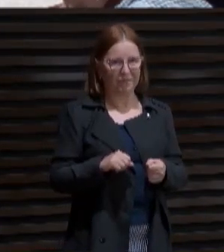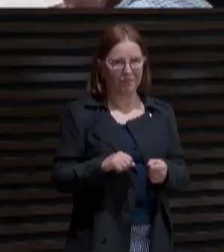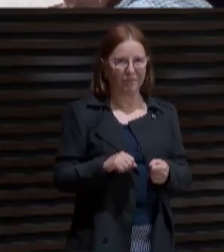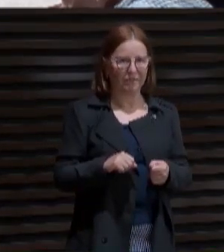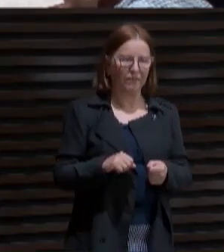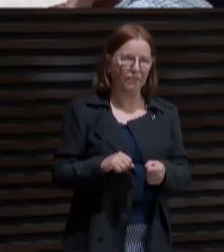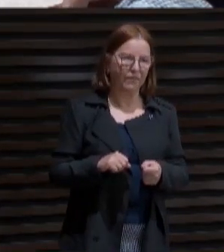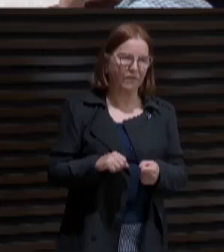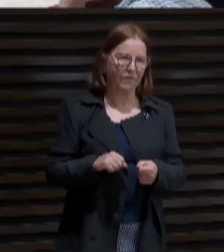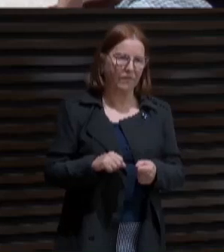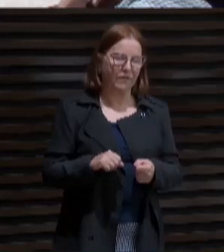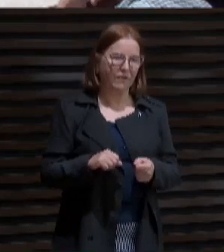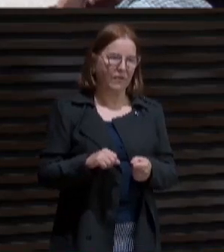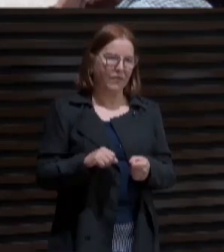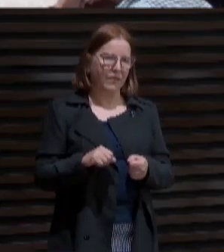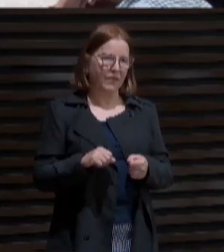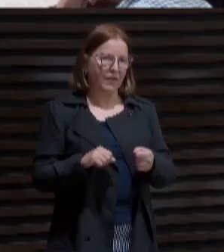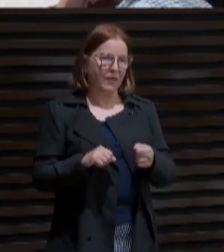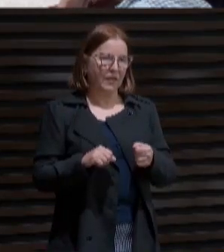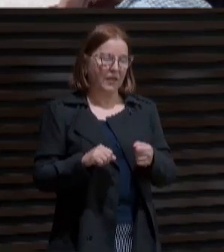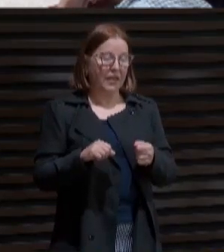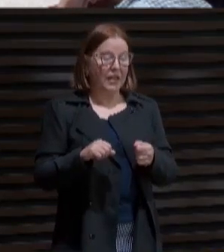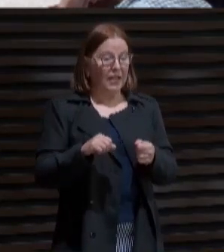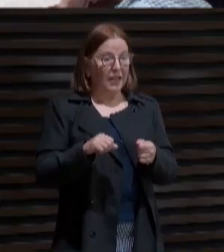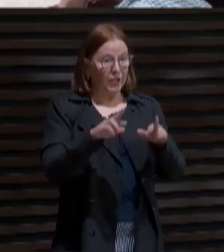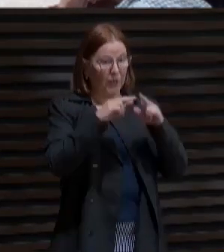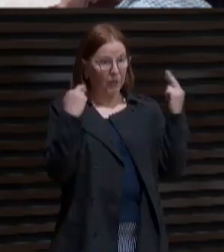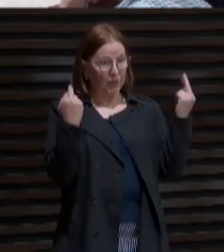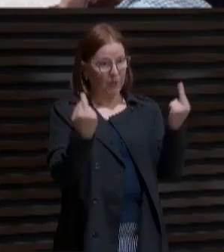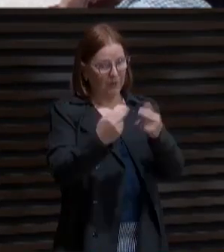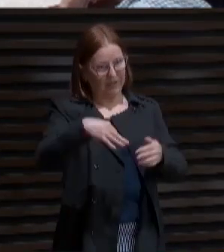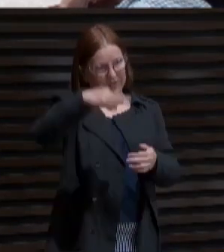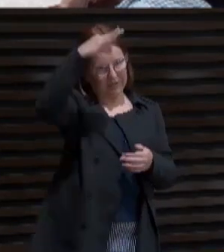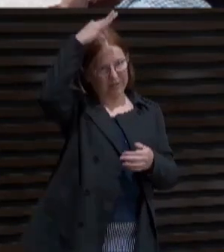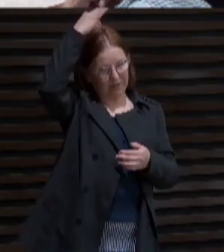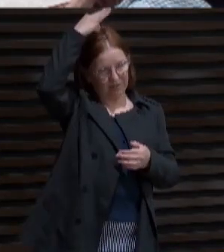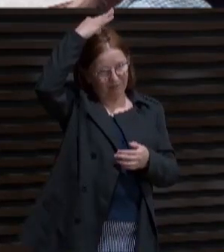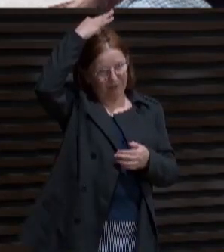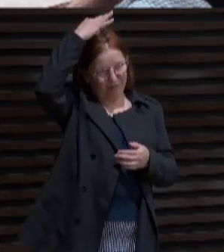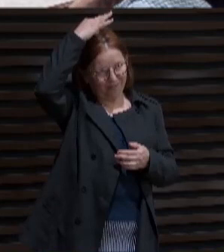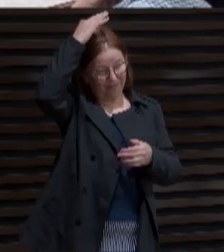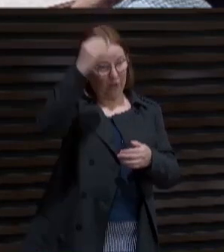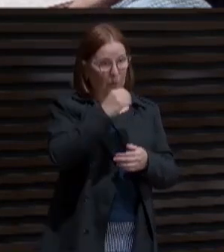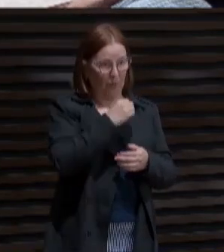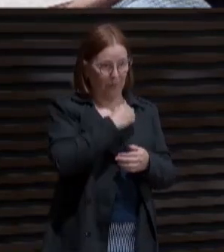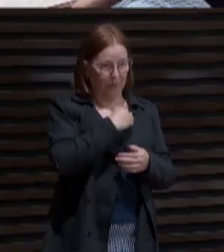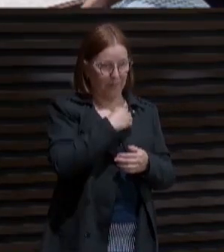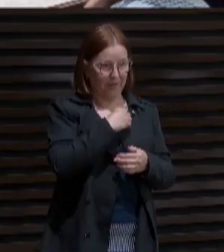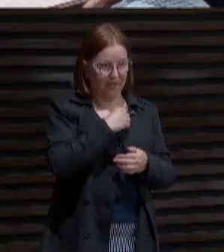ele também não é melhor no reino espiritual. O pecado produz duas consequências